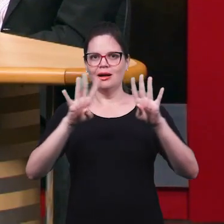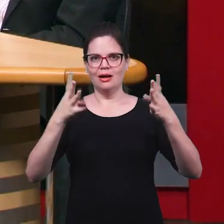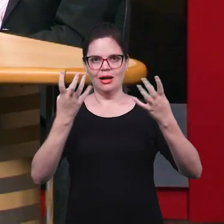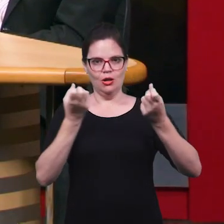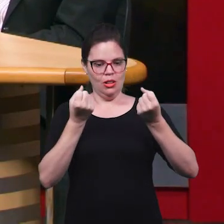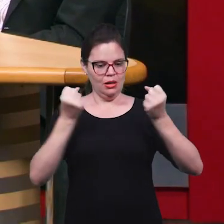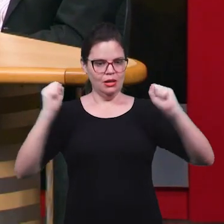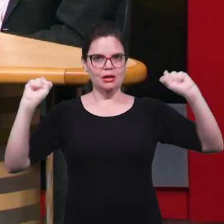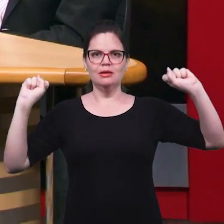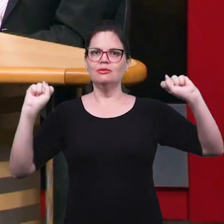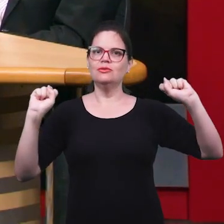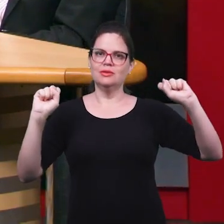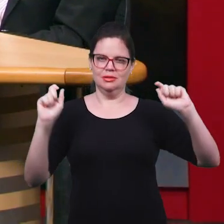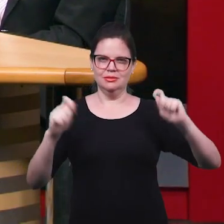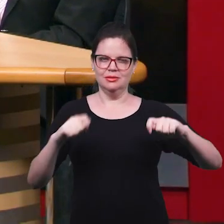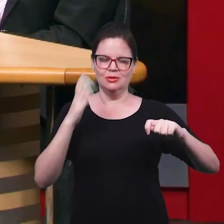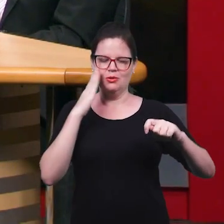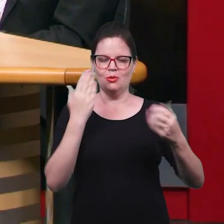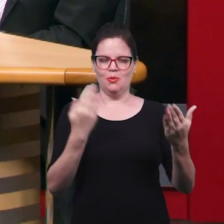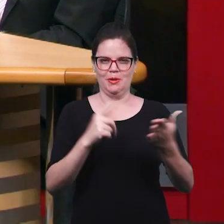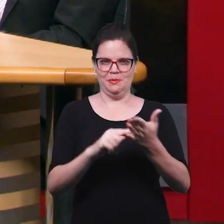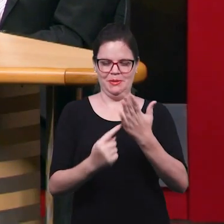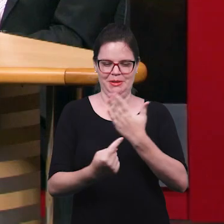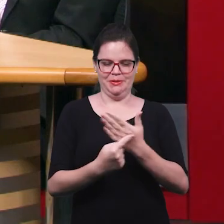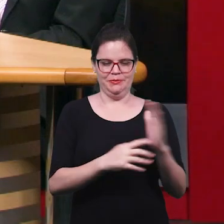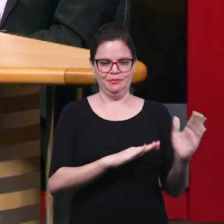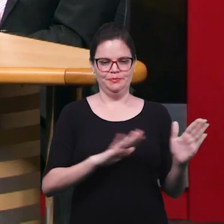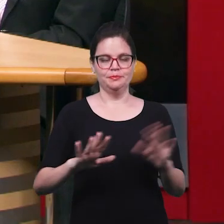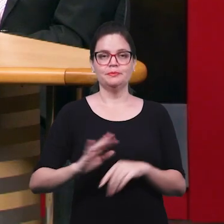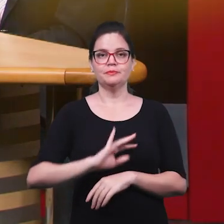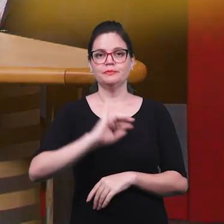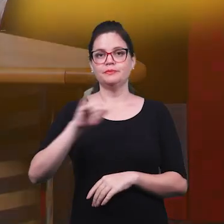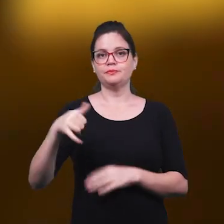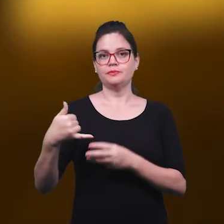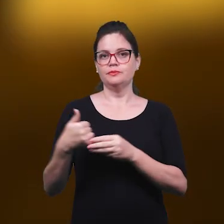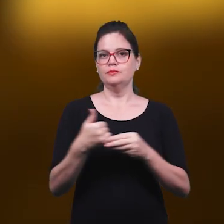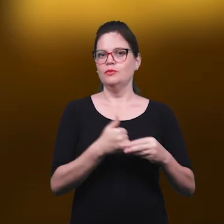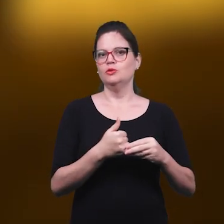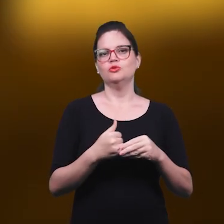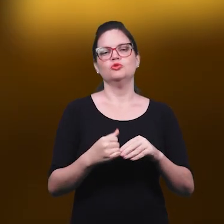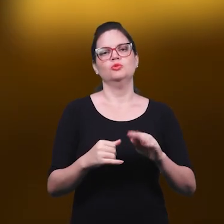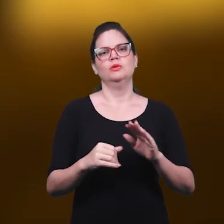pastor. Nós vamos ver aqui, por exemplo, no verso 7, ele diz assim: e